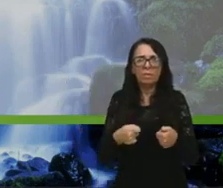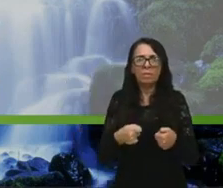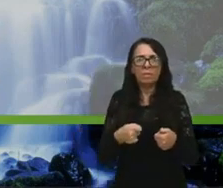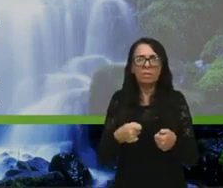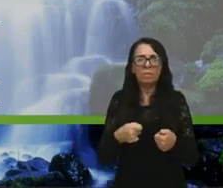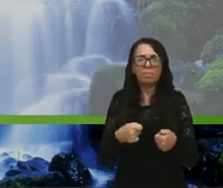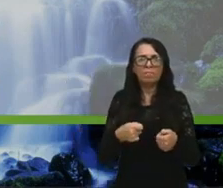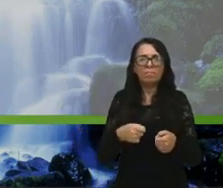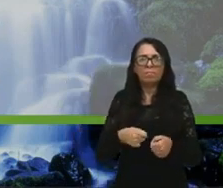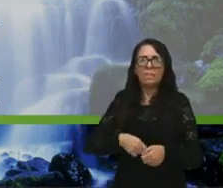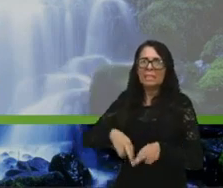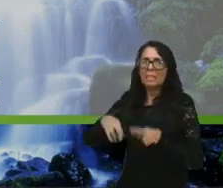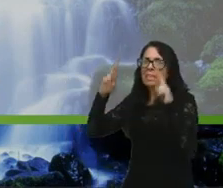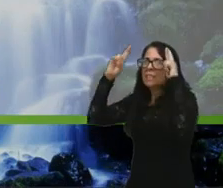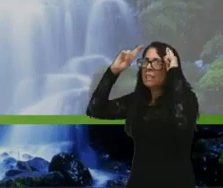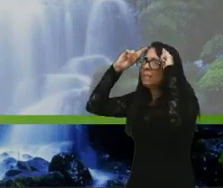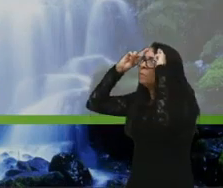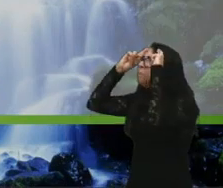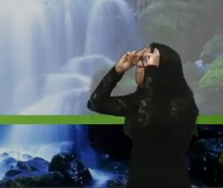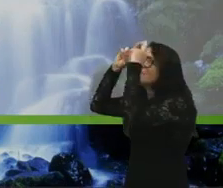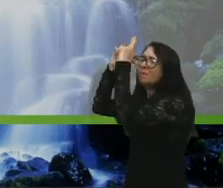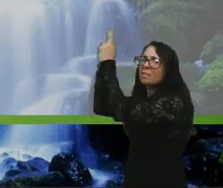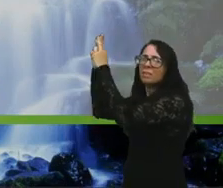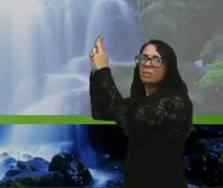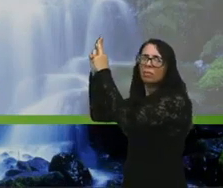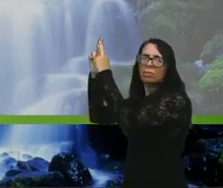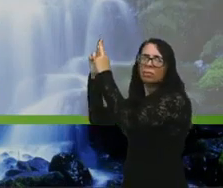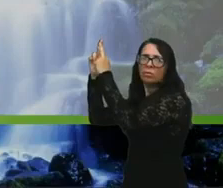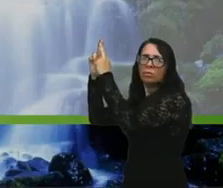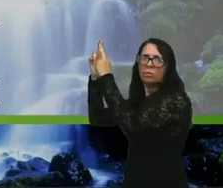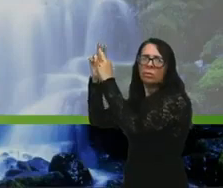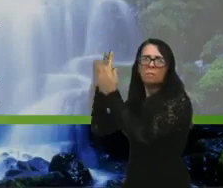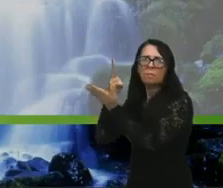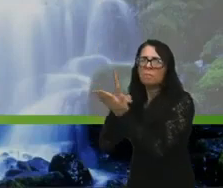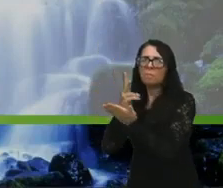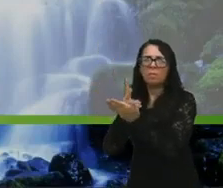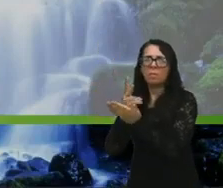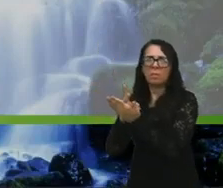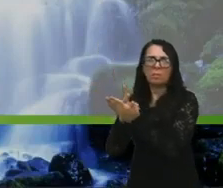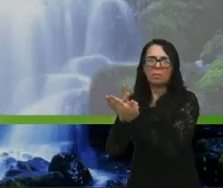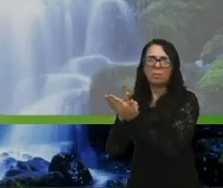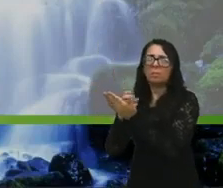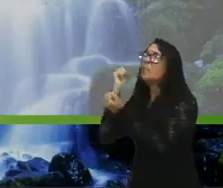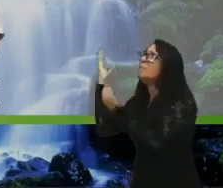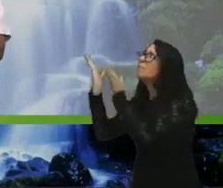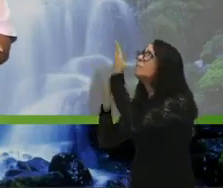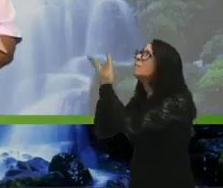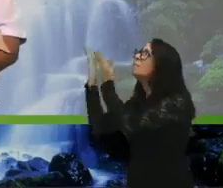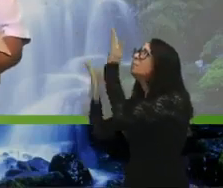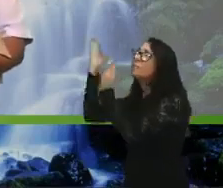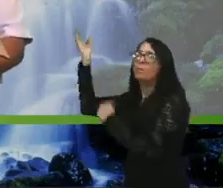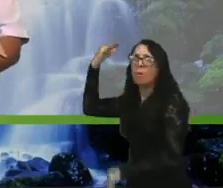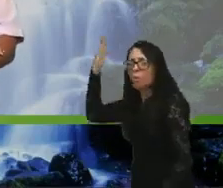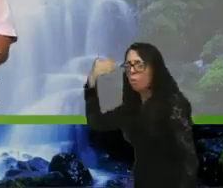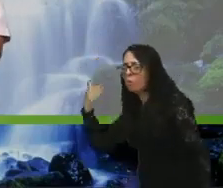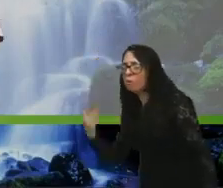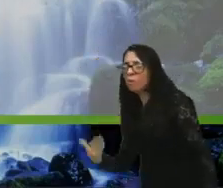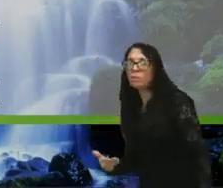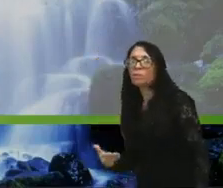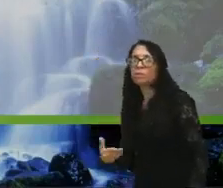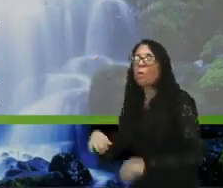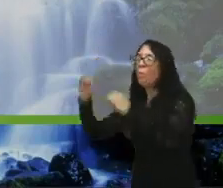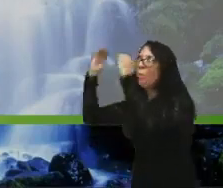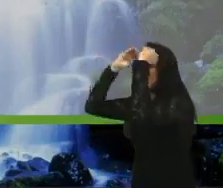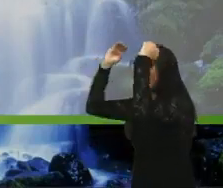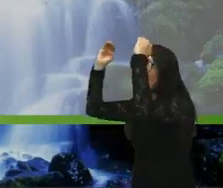com Deus não pode brincar. E temos como discípulos de Cristo o